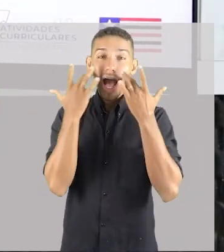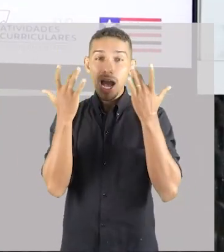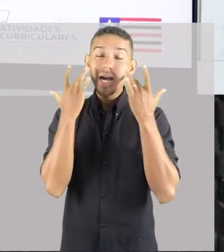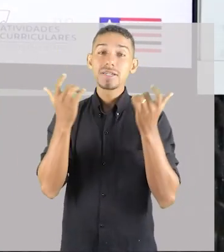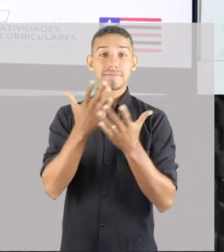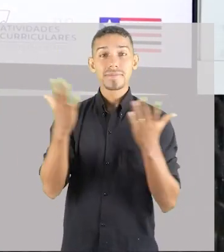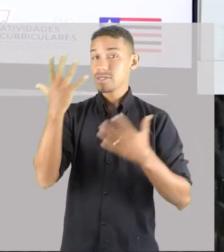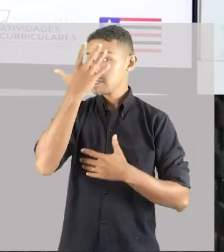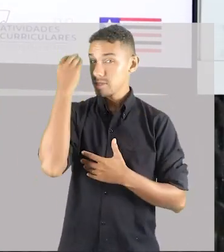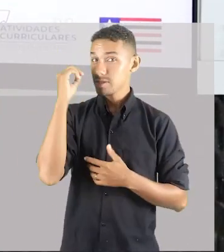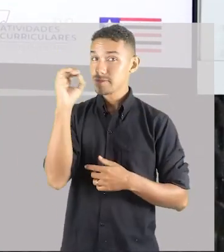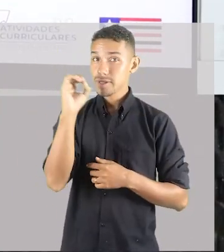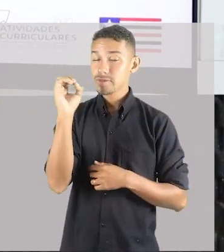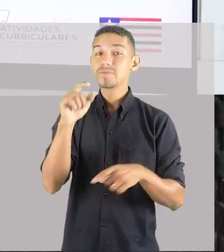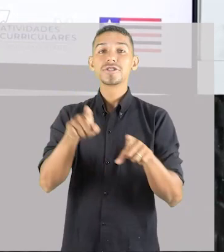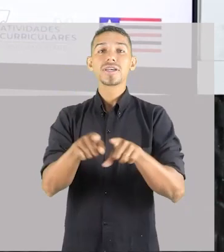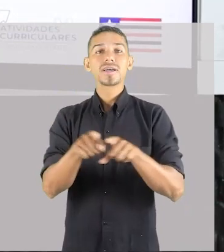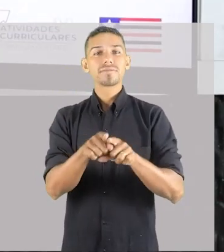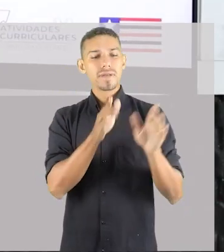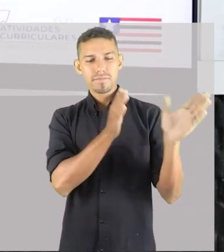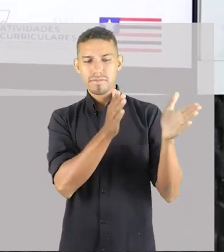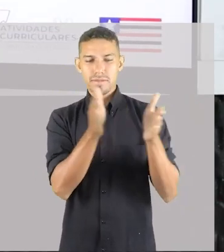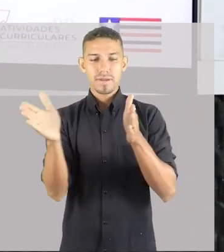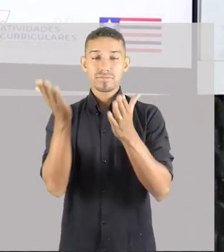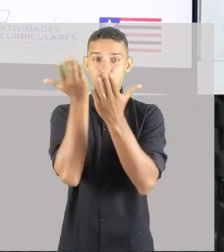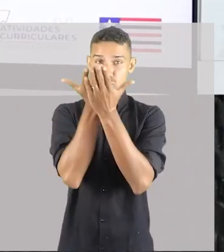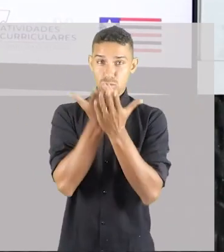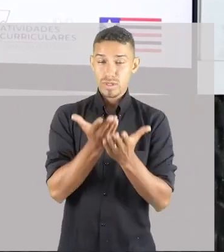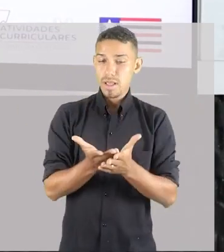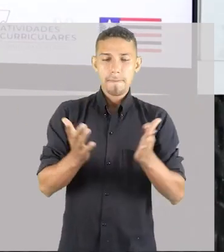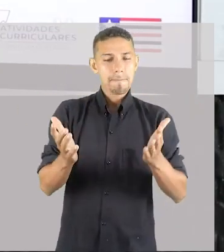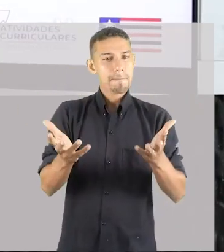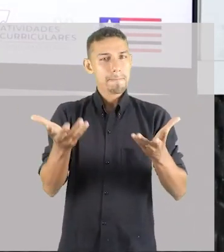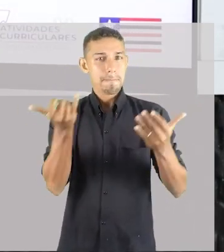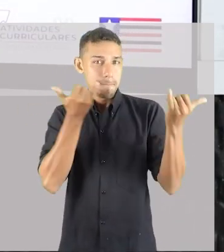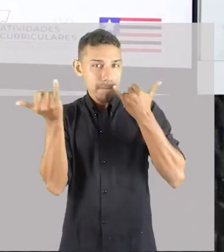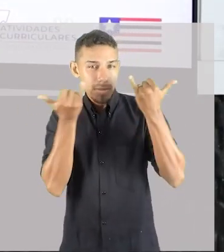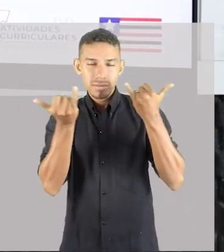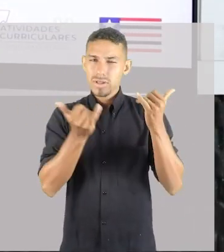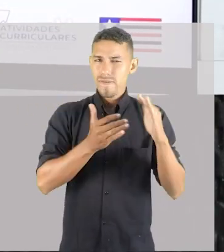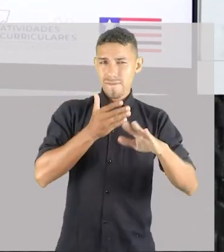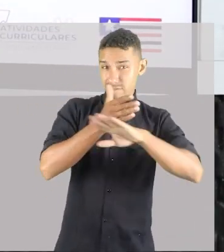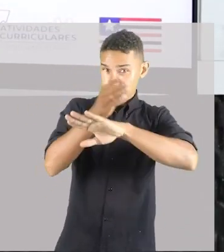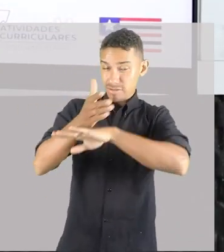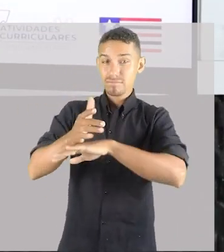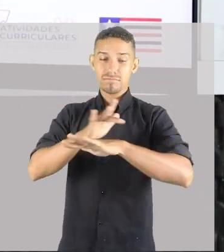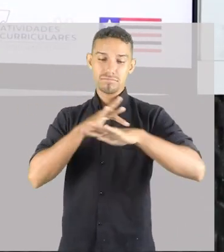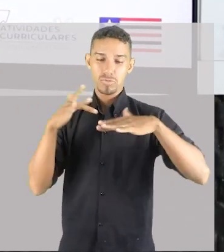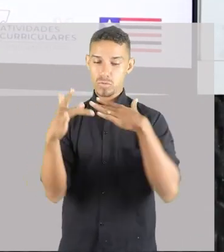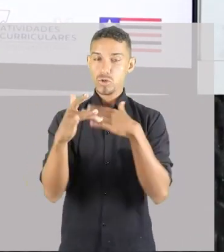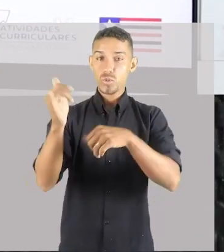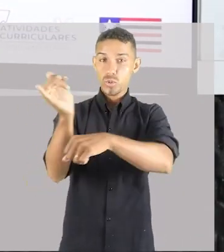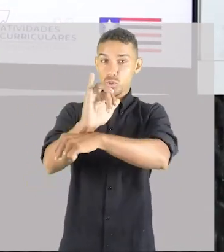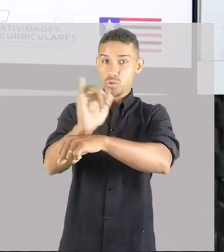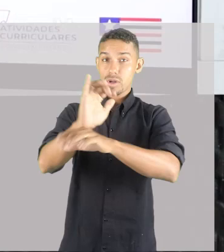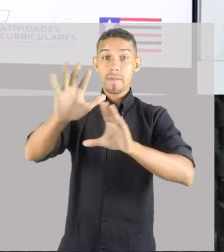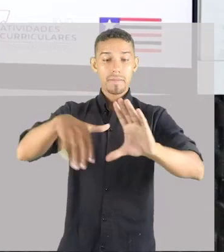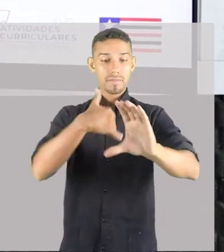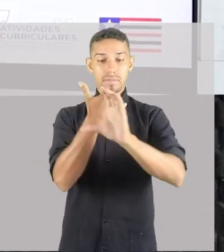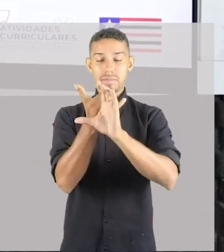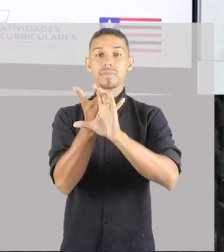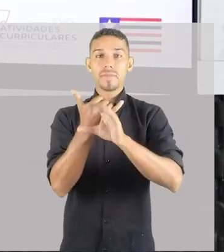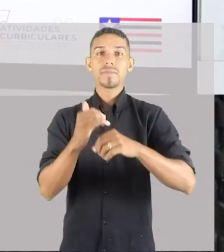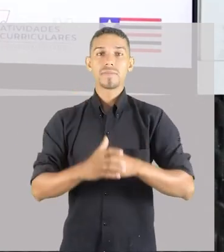só não esqueçam de acessem o plano de estudos para que a gente tenha maiores informações e corre lá na plataform forma no YouTube tem muito material